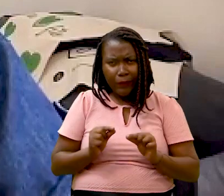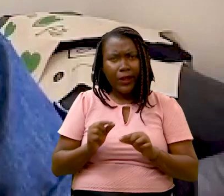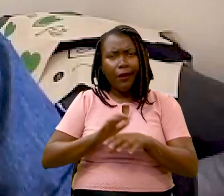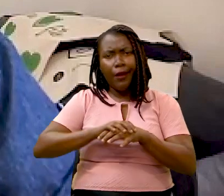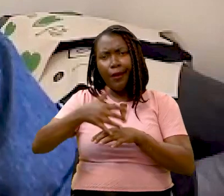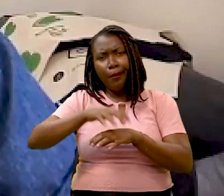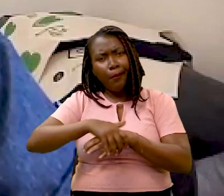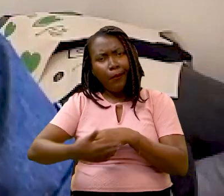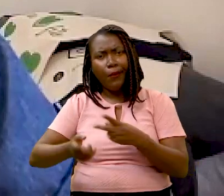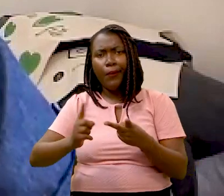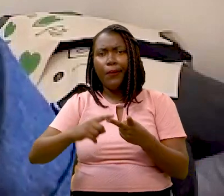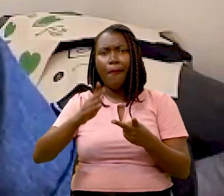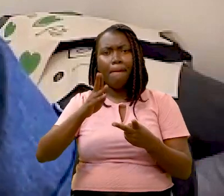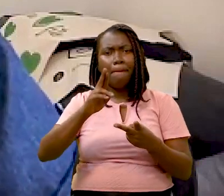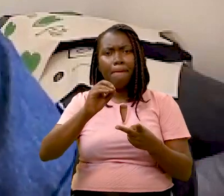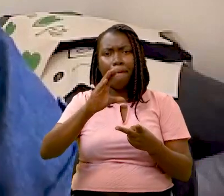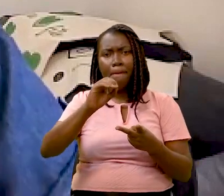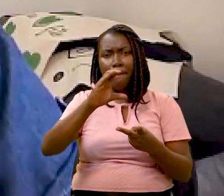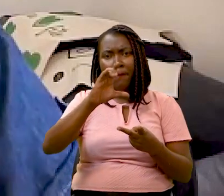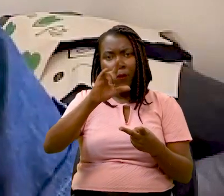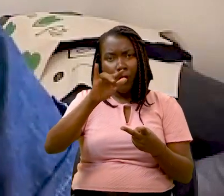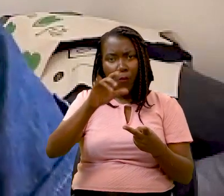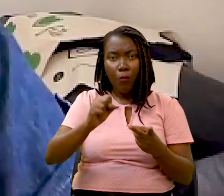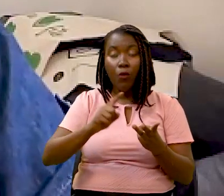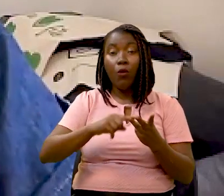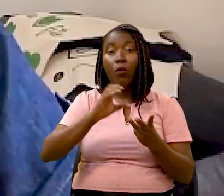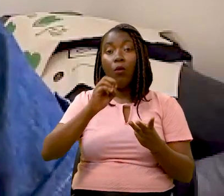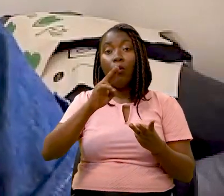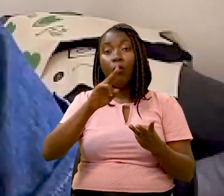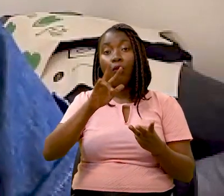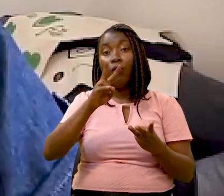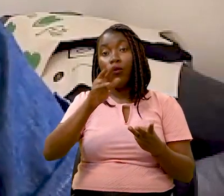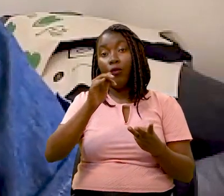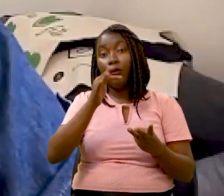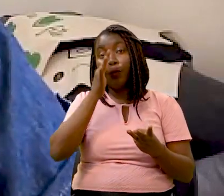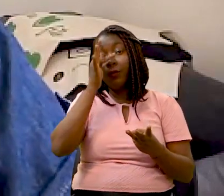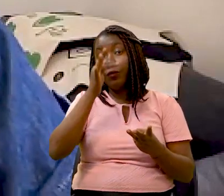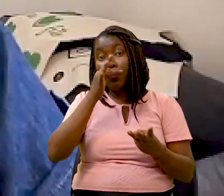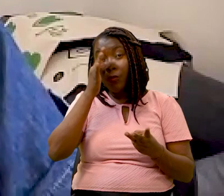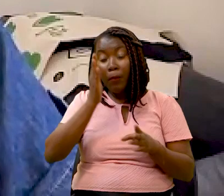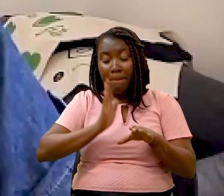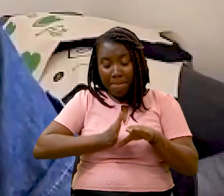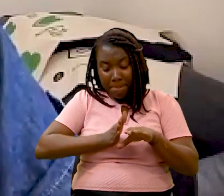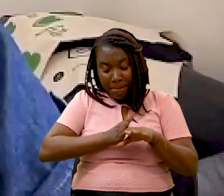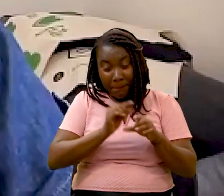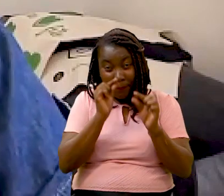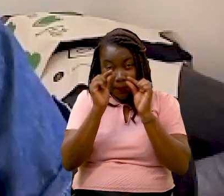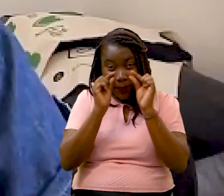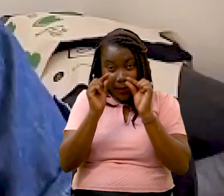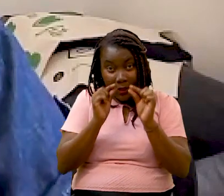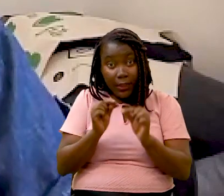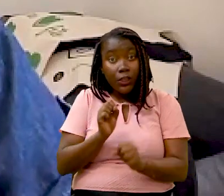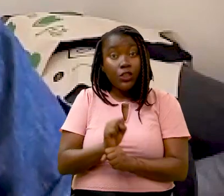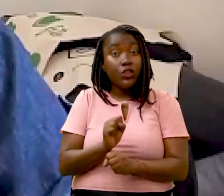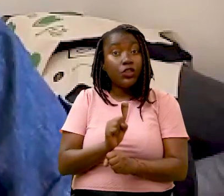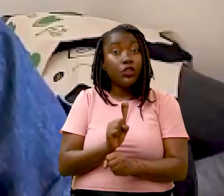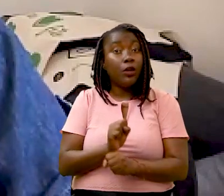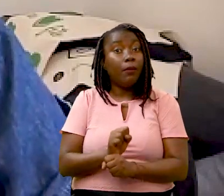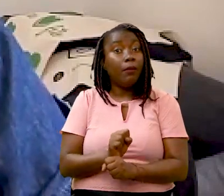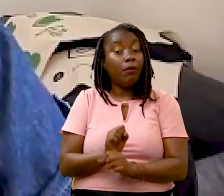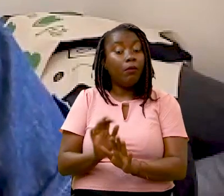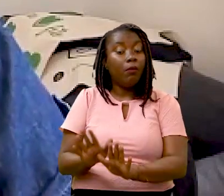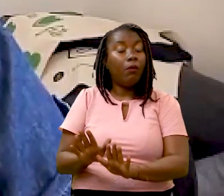quanto o brócolis, quanto a couve-flor, deixar ele picado bem pequenininho e esperar cru, né?